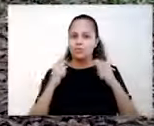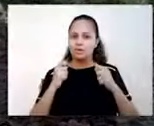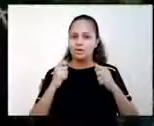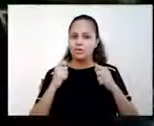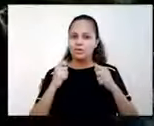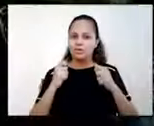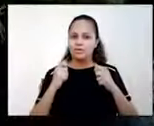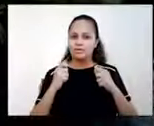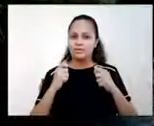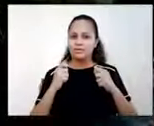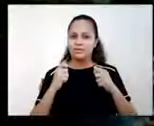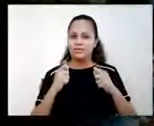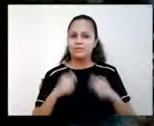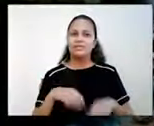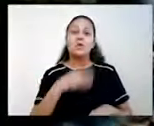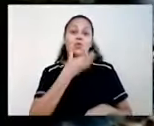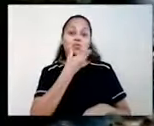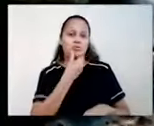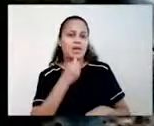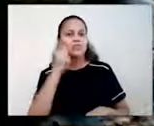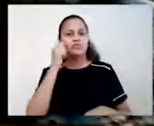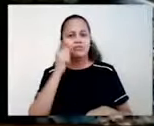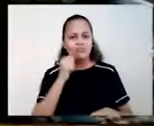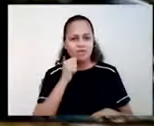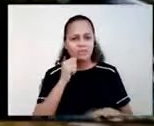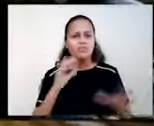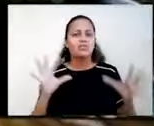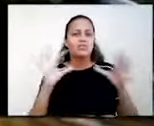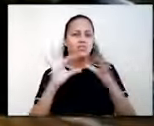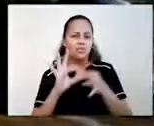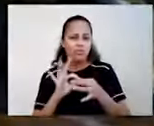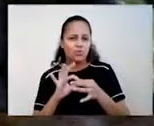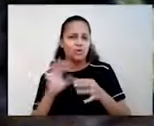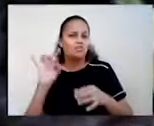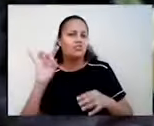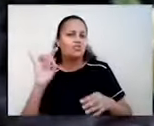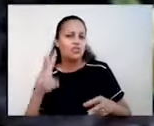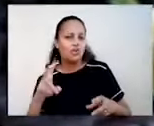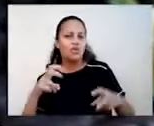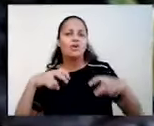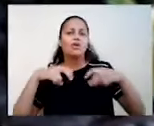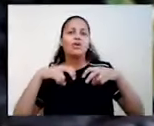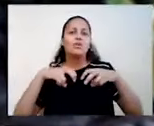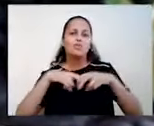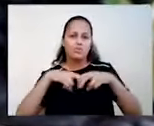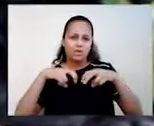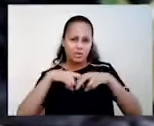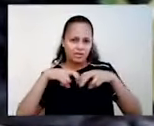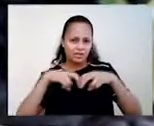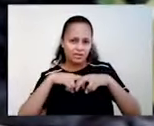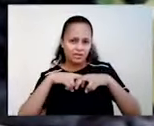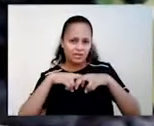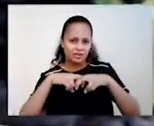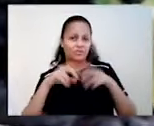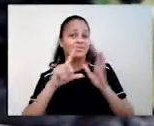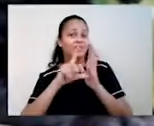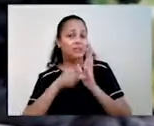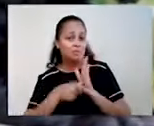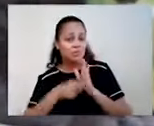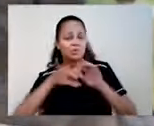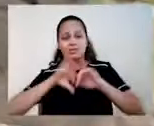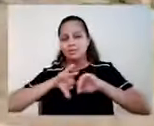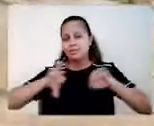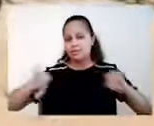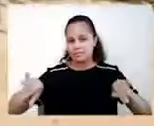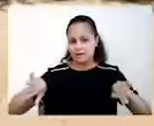os leões. Machos e fêmeas se reúnem apenas na época de acasalamento. Depois desse período, eles